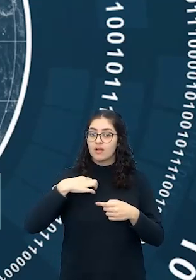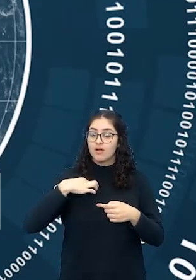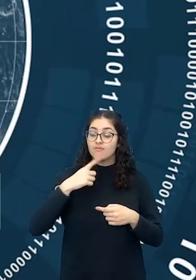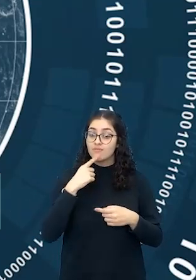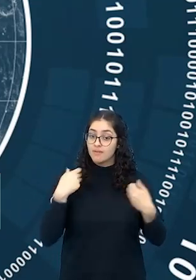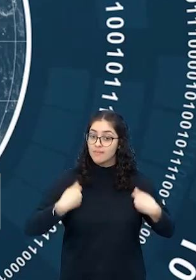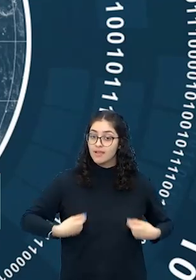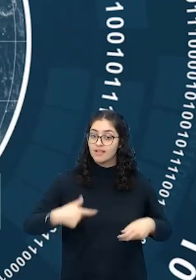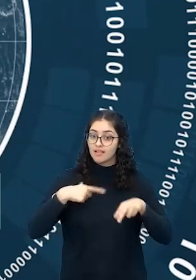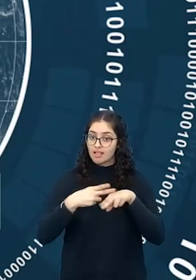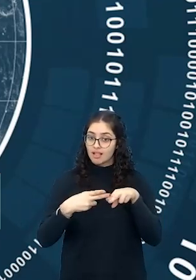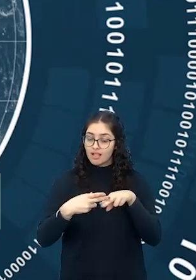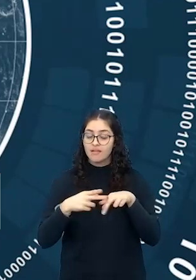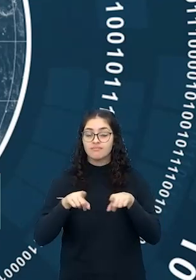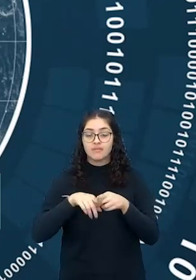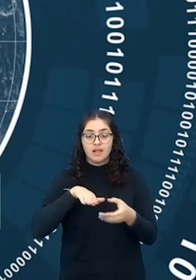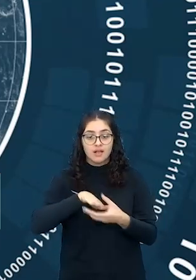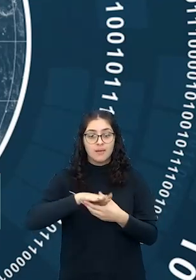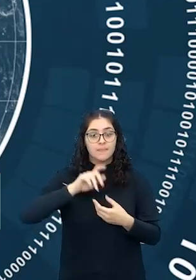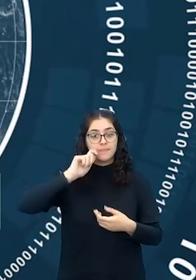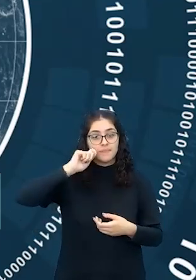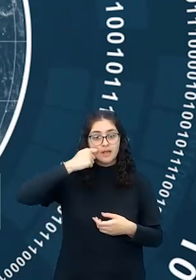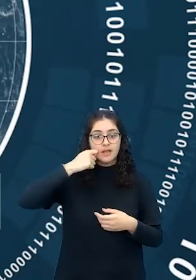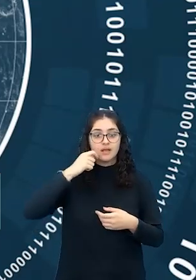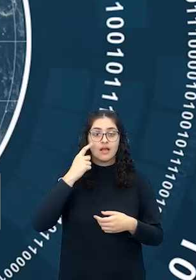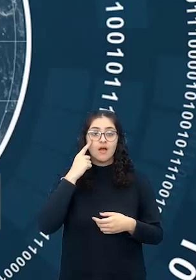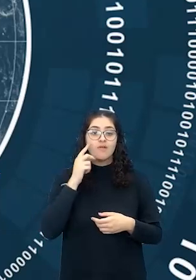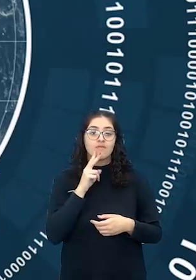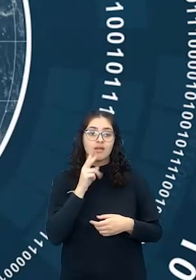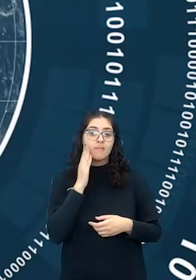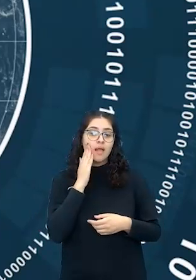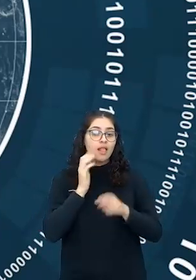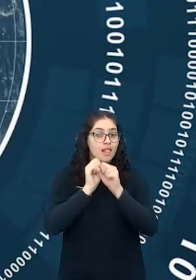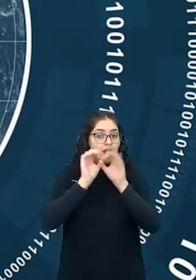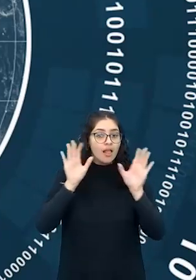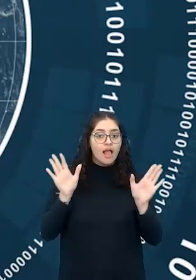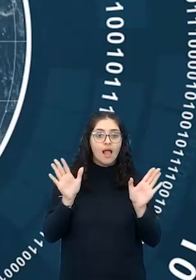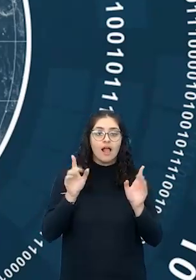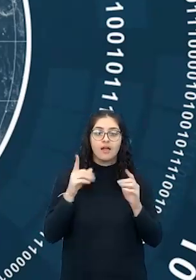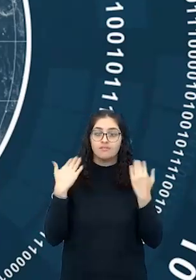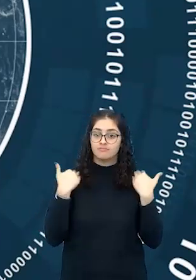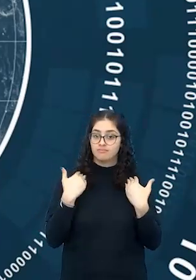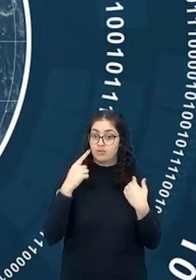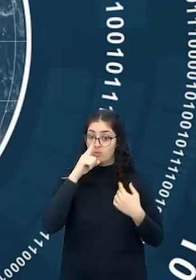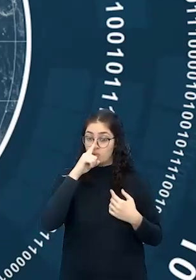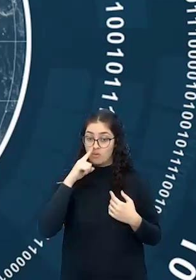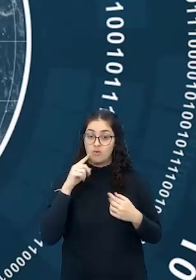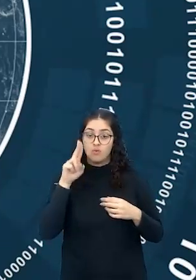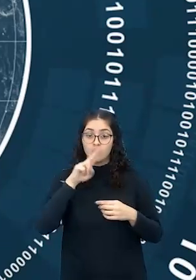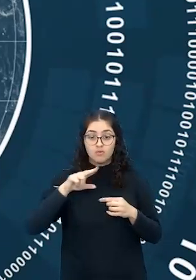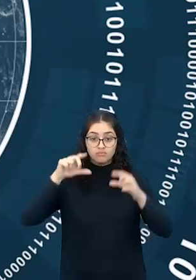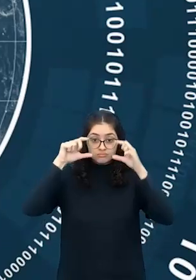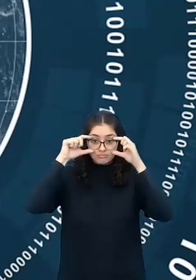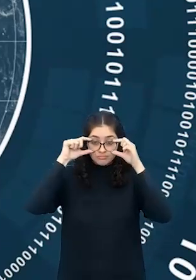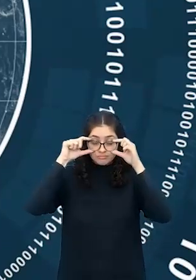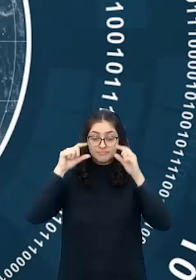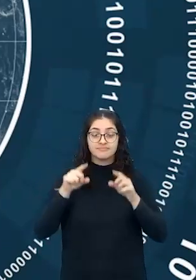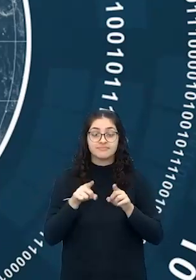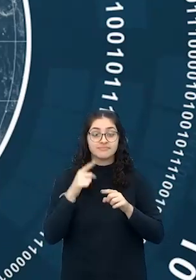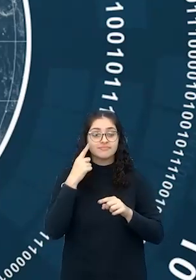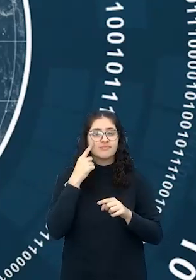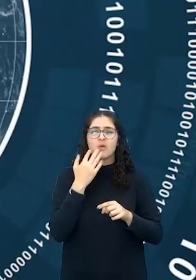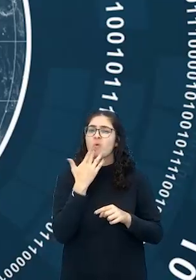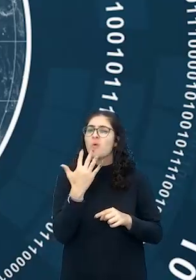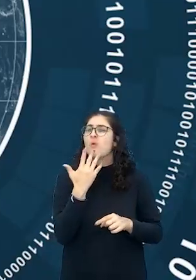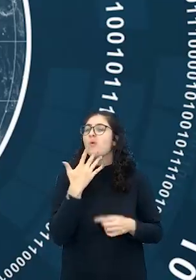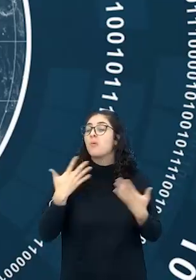tênis preto. Sou uma mulher de pele clara, olhos verdes, tenho cabelo no ombro, loiro. Uso óculos e a minha armação do meu óculos